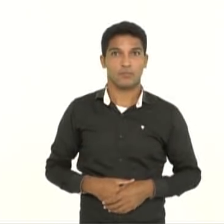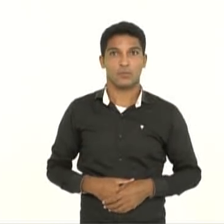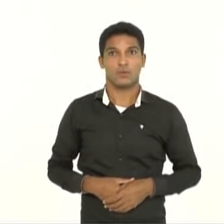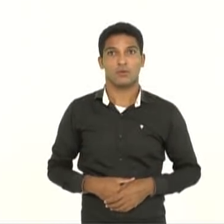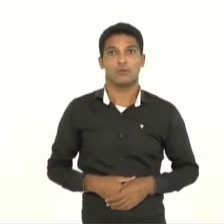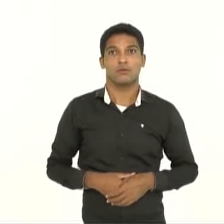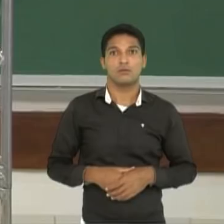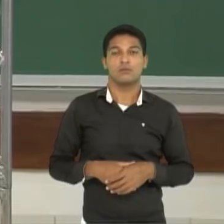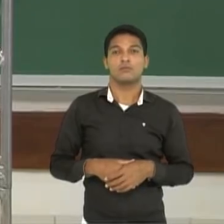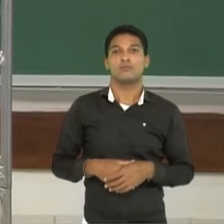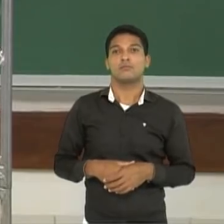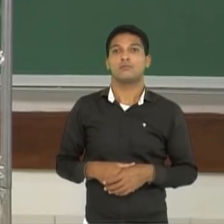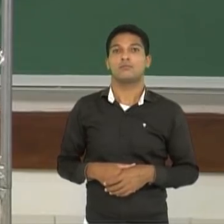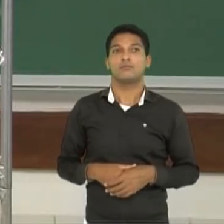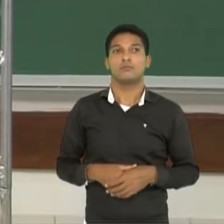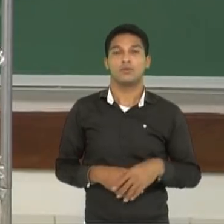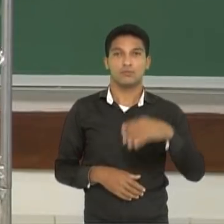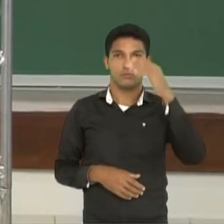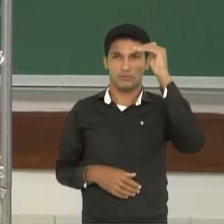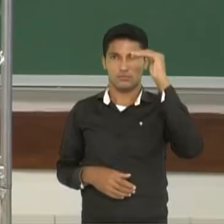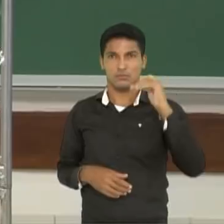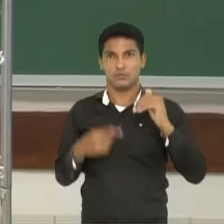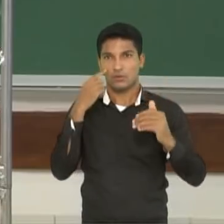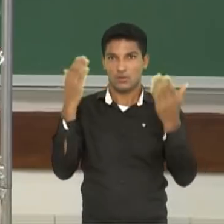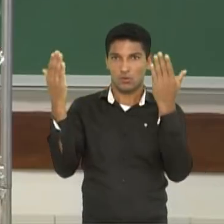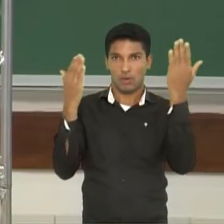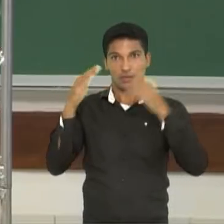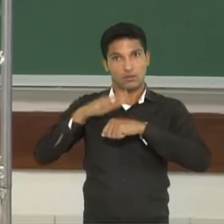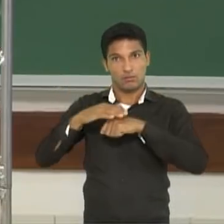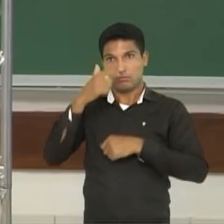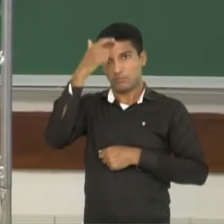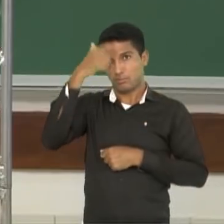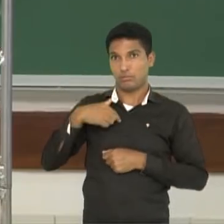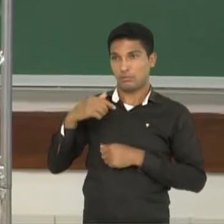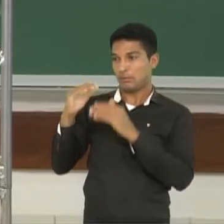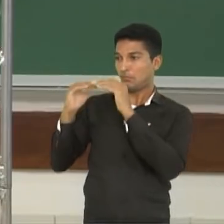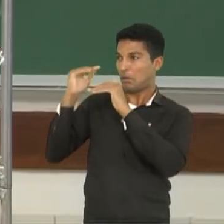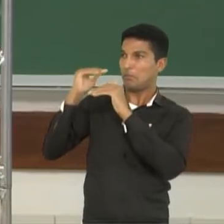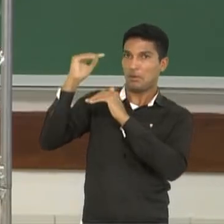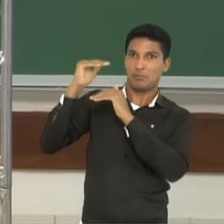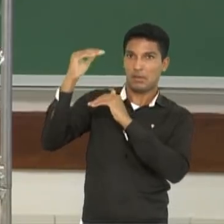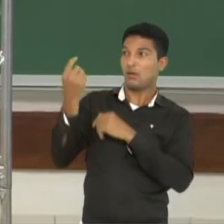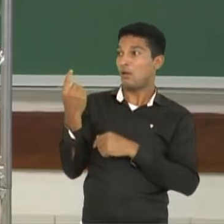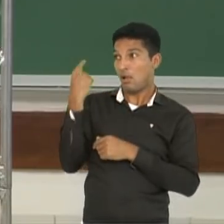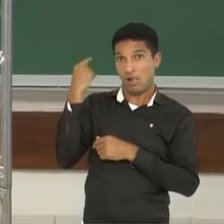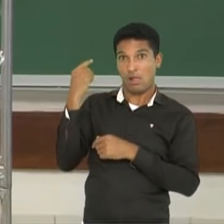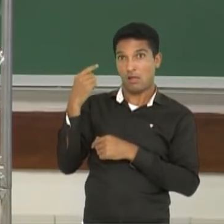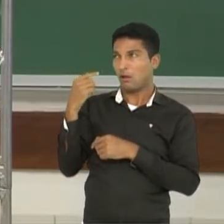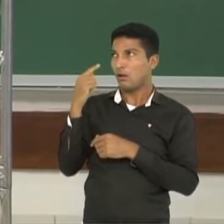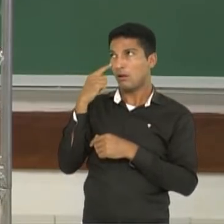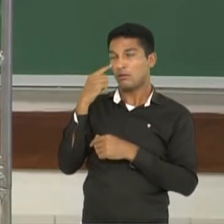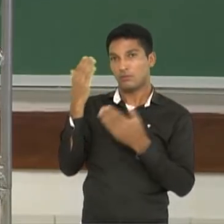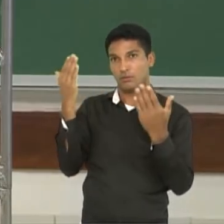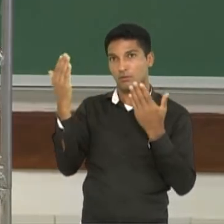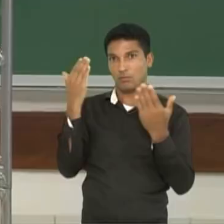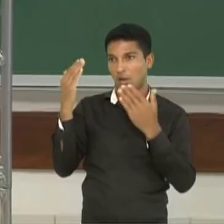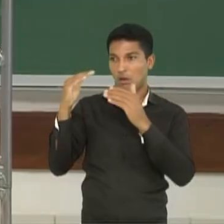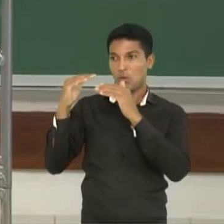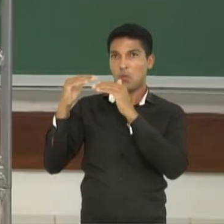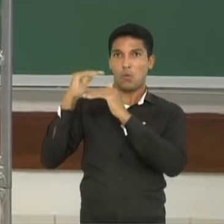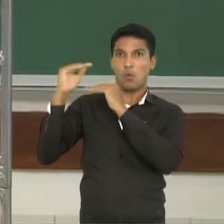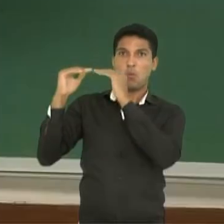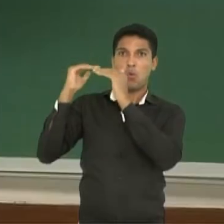de praticá-los, né? Os esportes de marca são aqueles que comparam resultados registrados em segundos, em